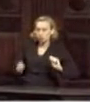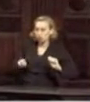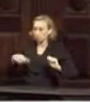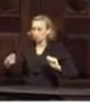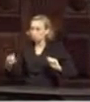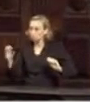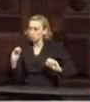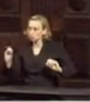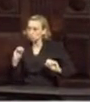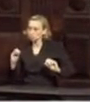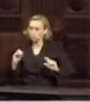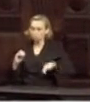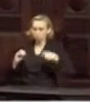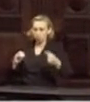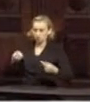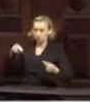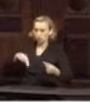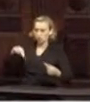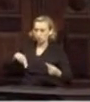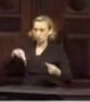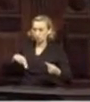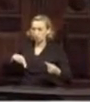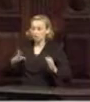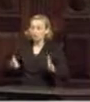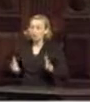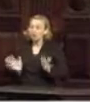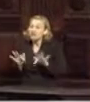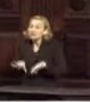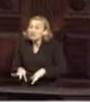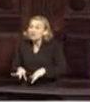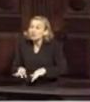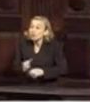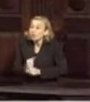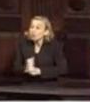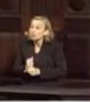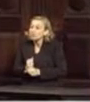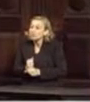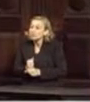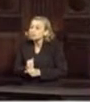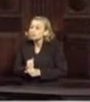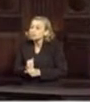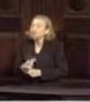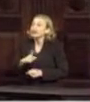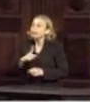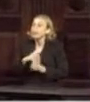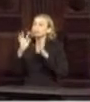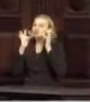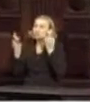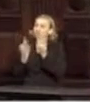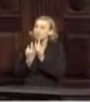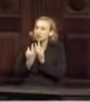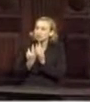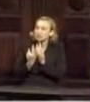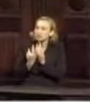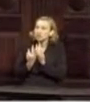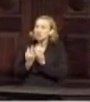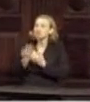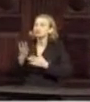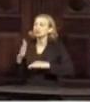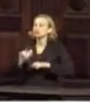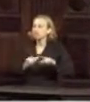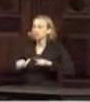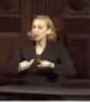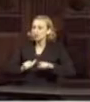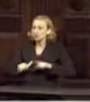de outubro para novembro, e o ano está terminando. E nós temos famílias de servidores em desespero,